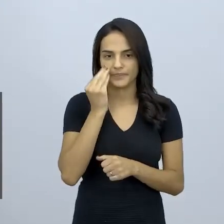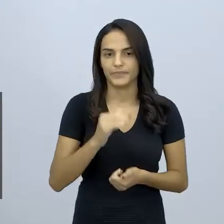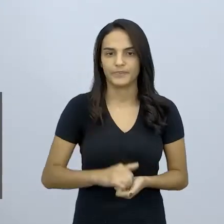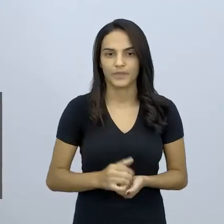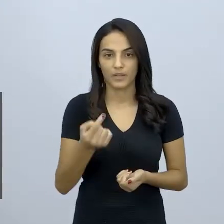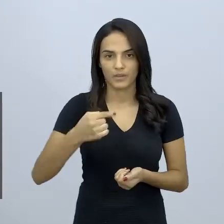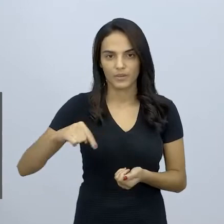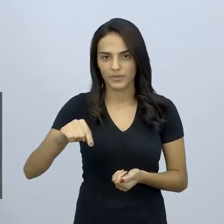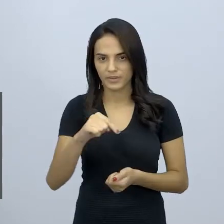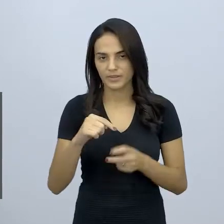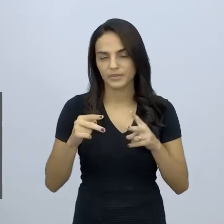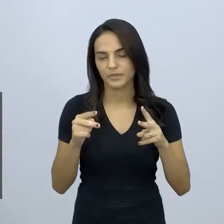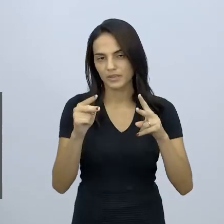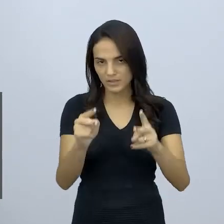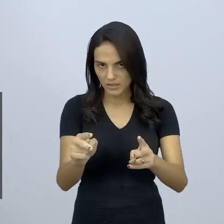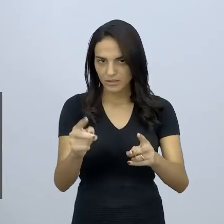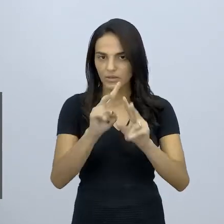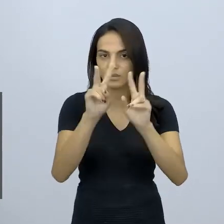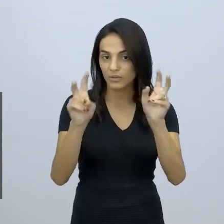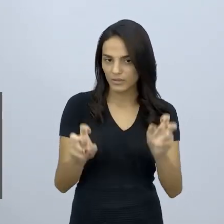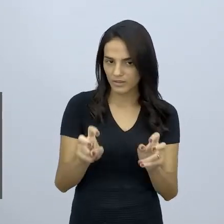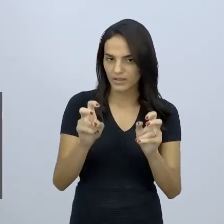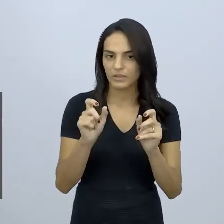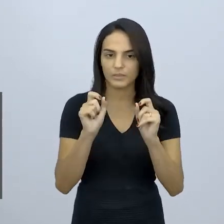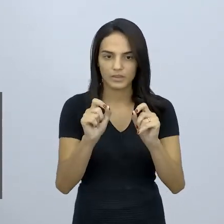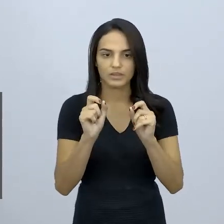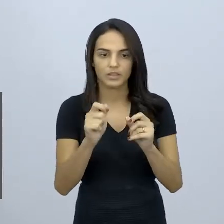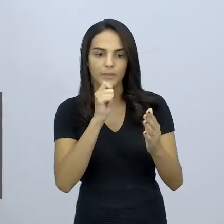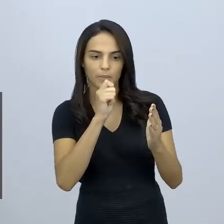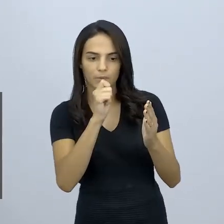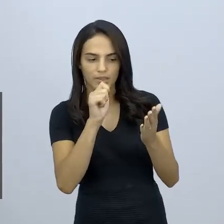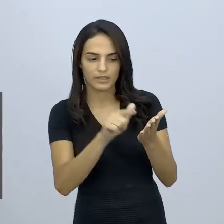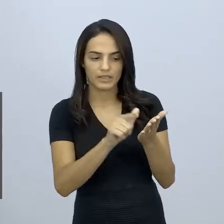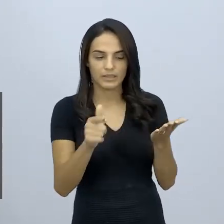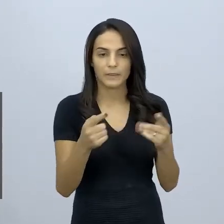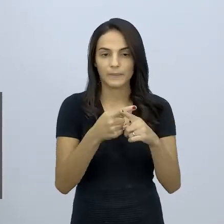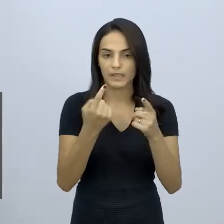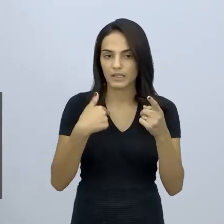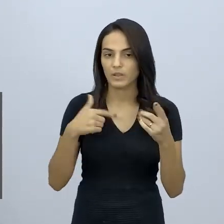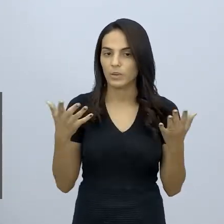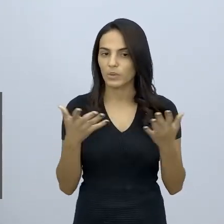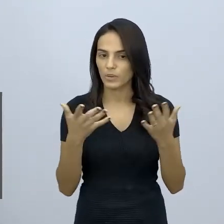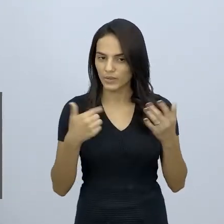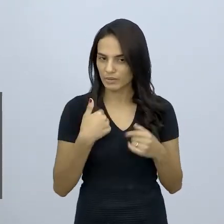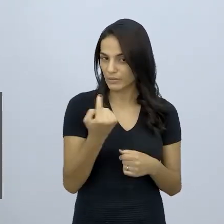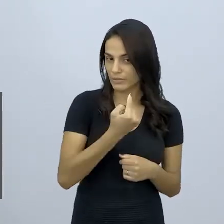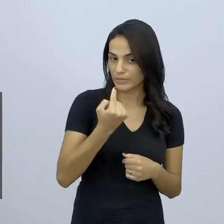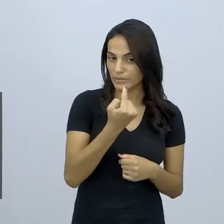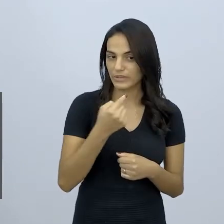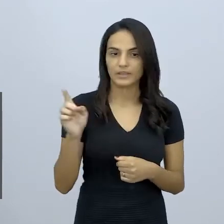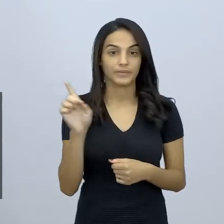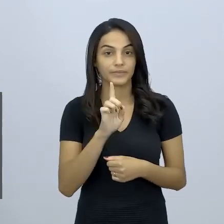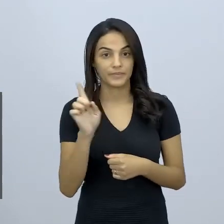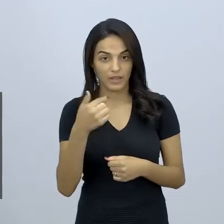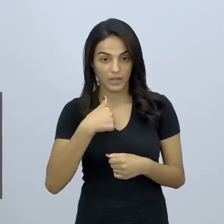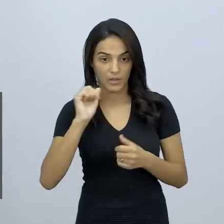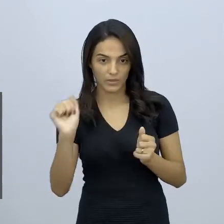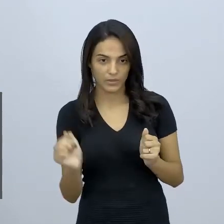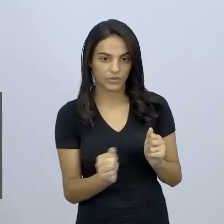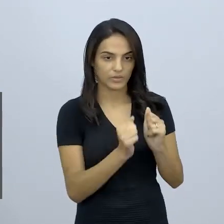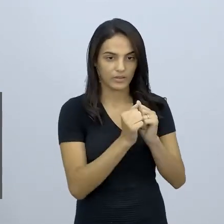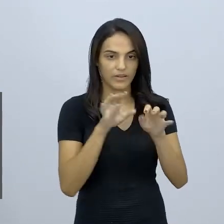E nós vamos continuar o nosso tema de fotoreportagem, mas hoje eu não estou sozinha. Estou com